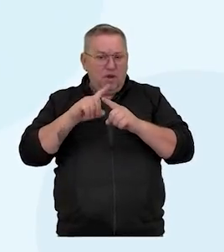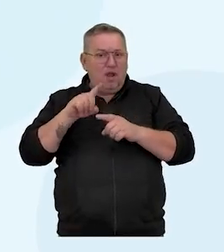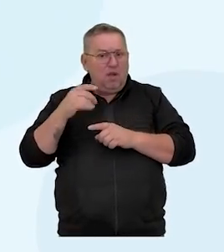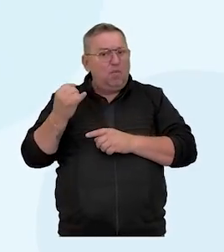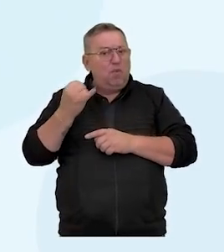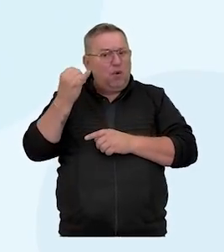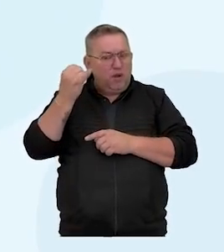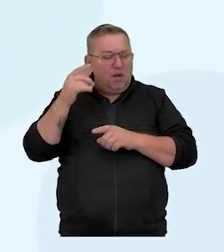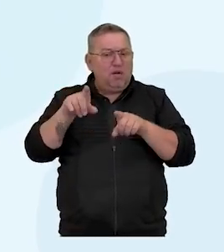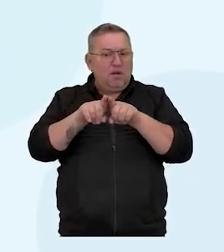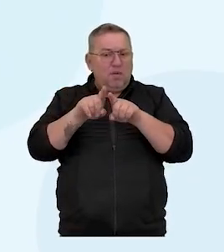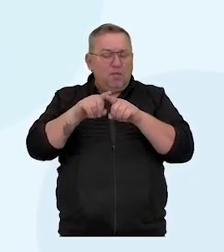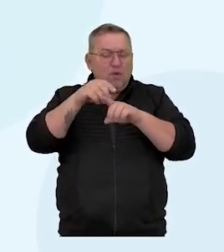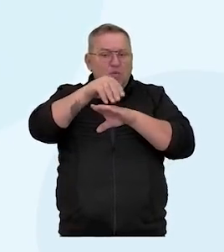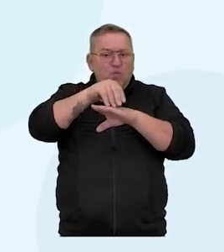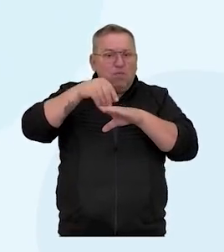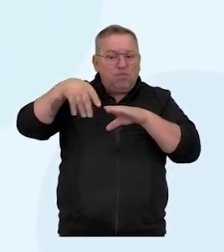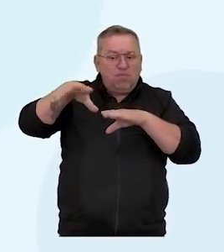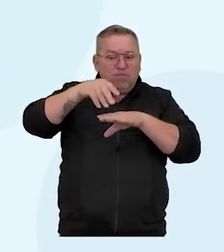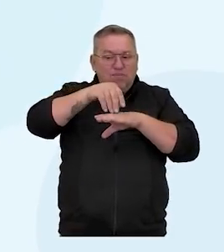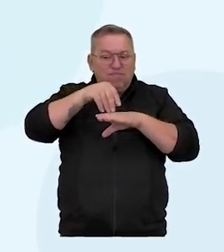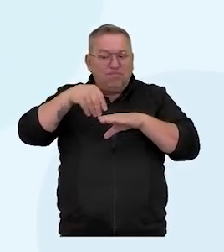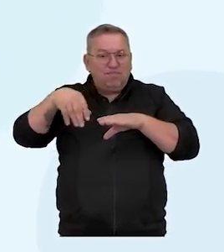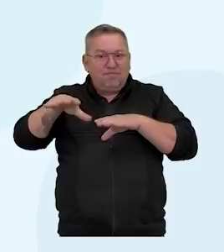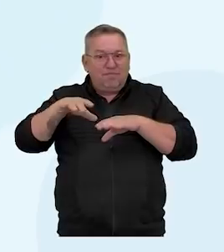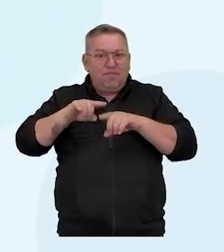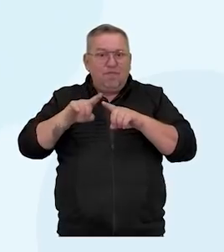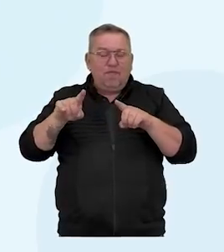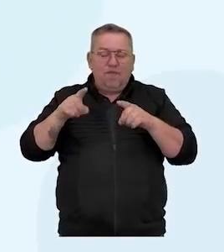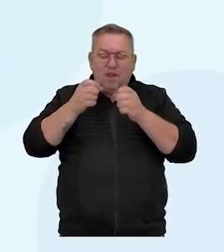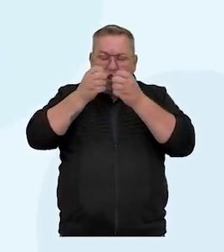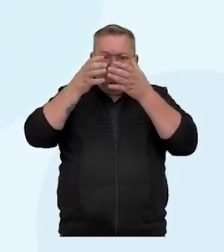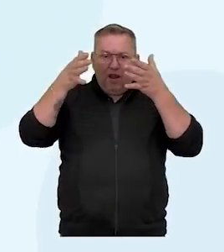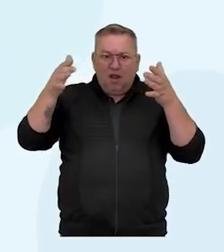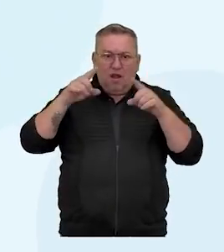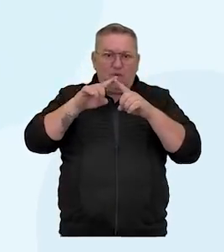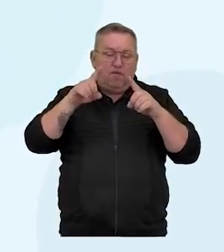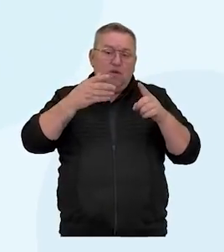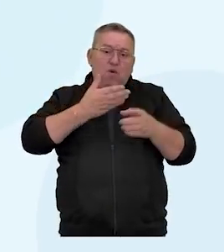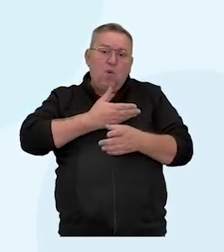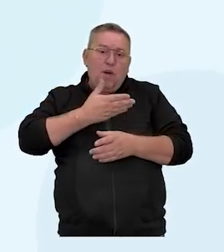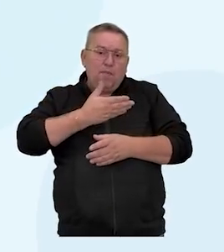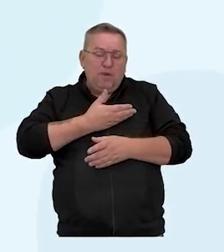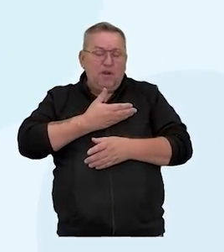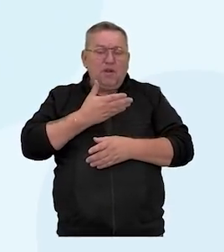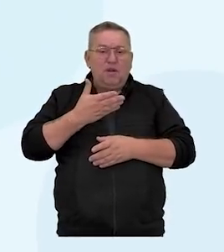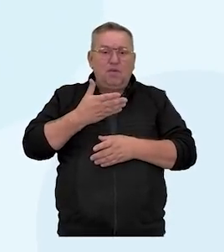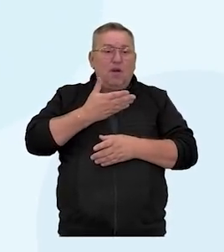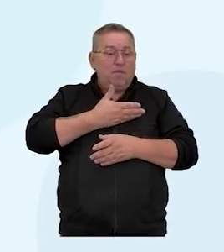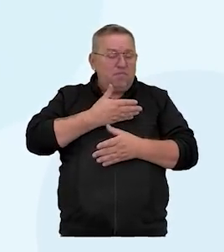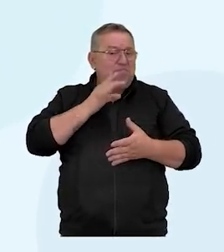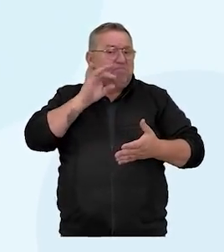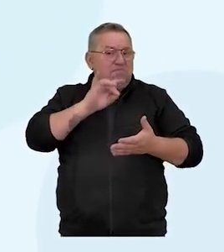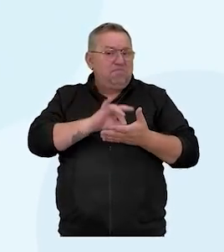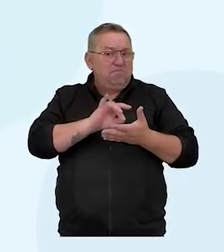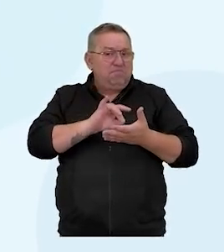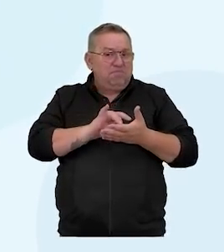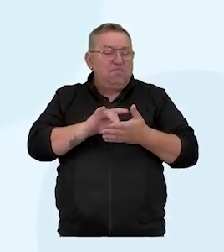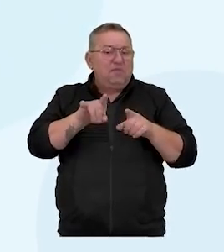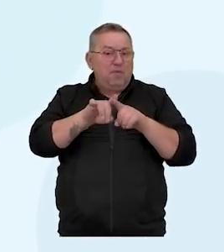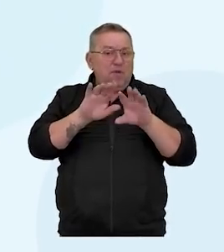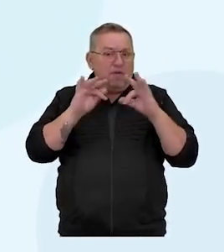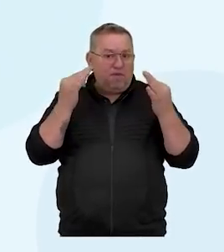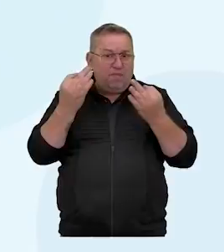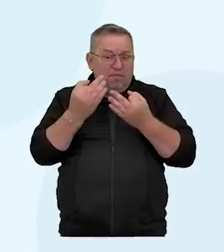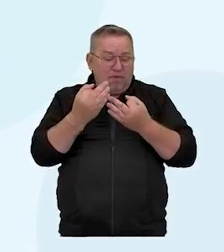para elas compartilharem isso. É óbvio que você compartilhar com amigos, com amigos próximos, com familiares,